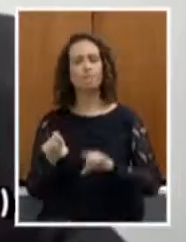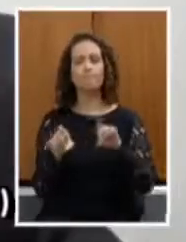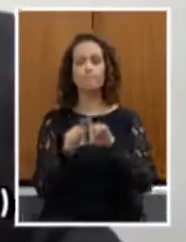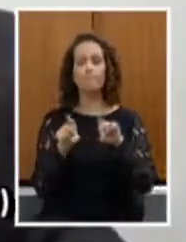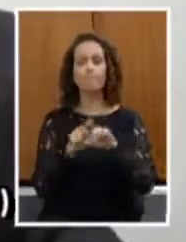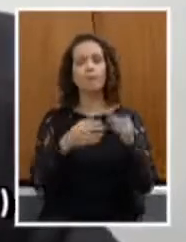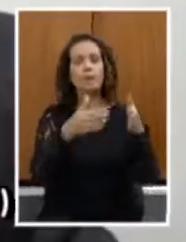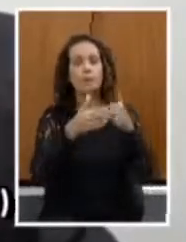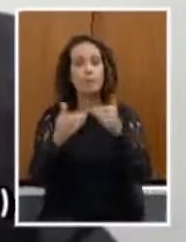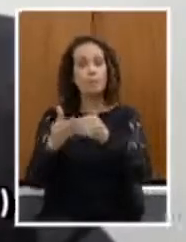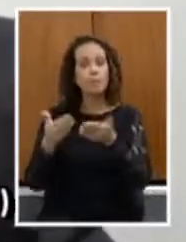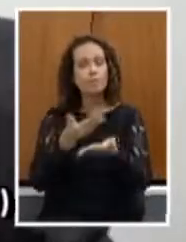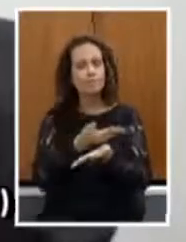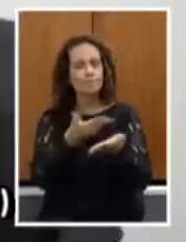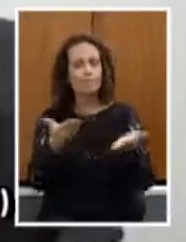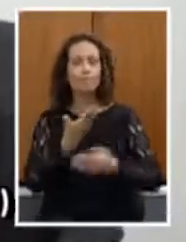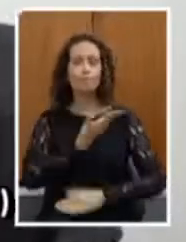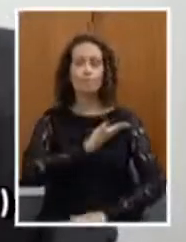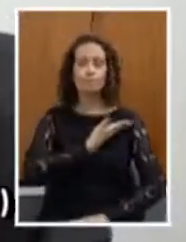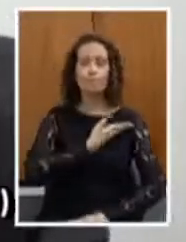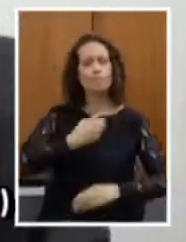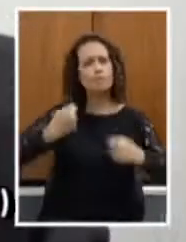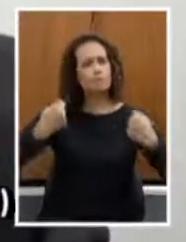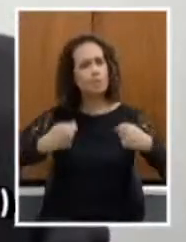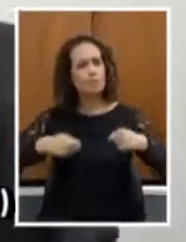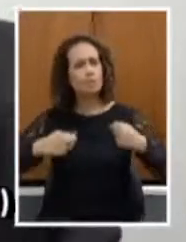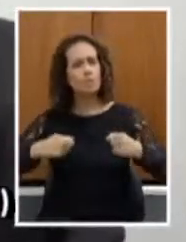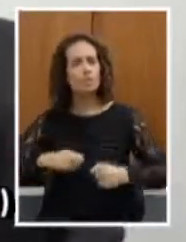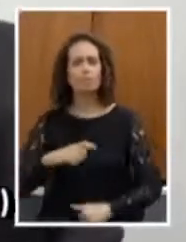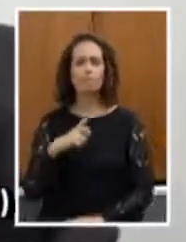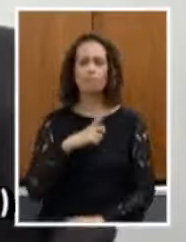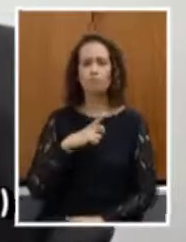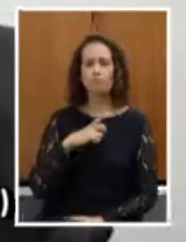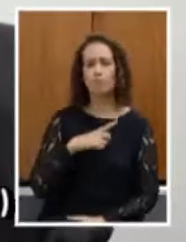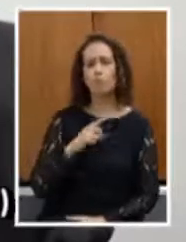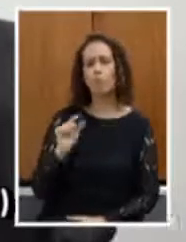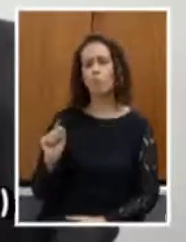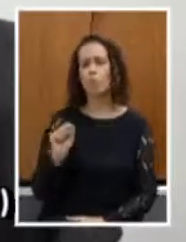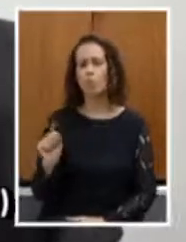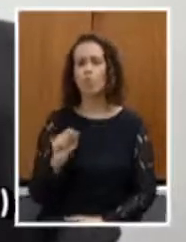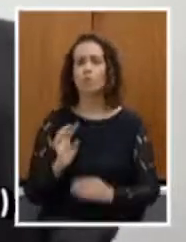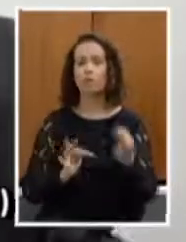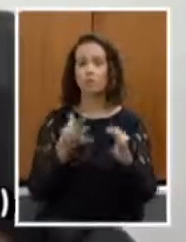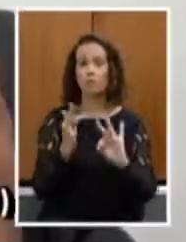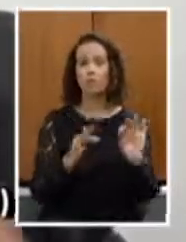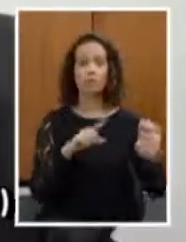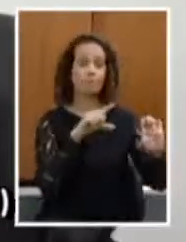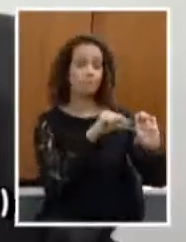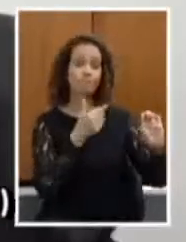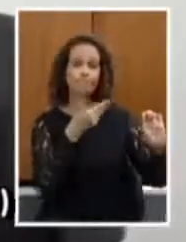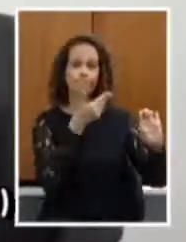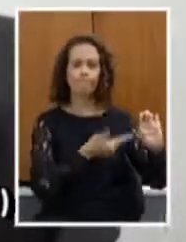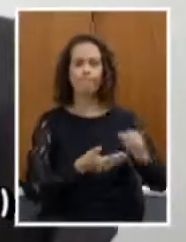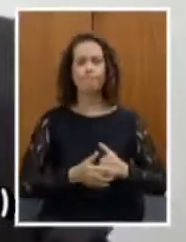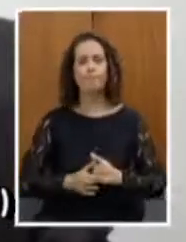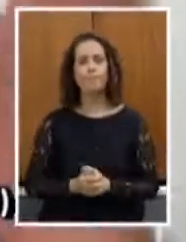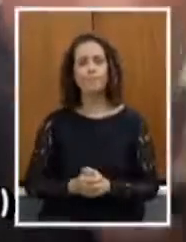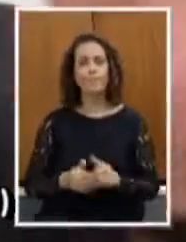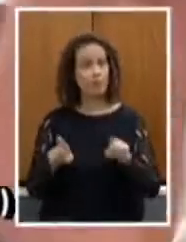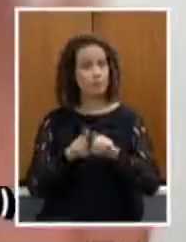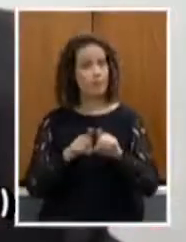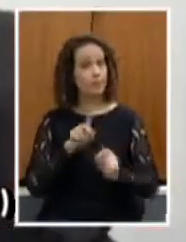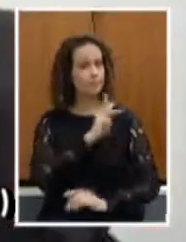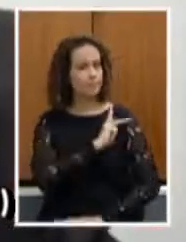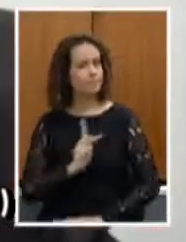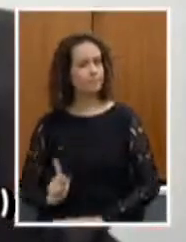a todos os companheiros que precisamos ter o empreendedorismo, a tecnologia. E, além do mais, presidente, temos também